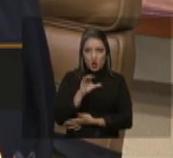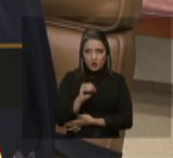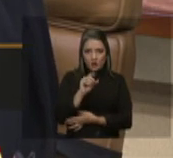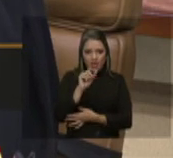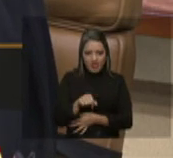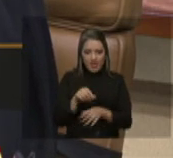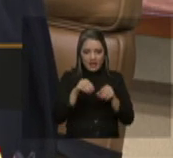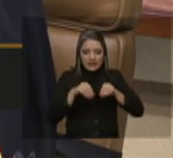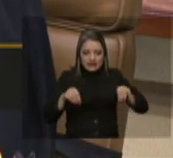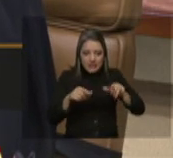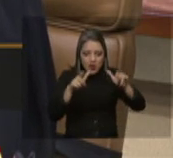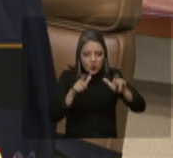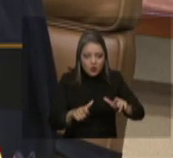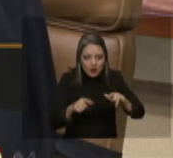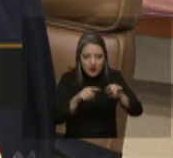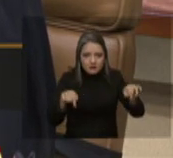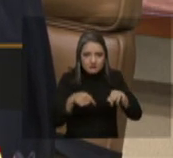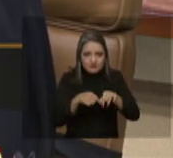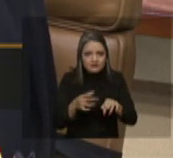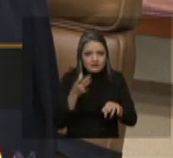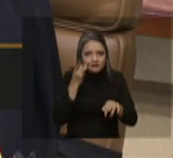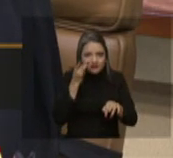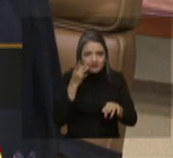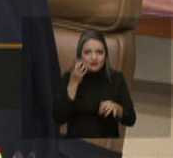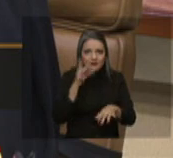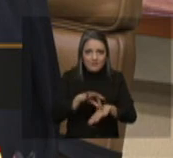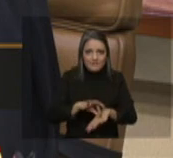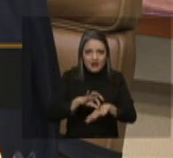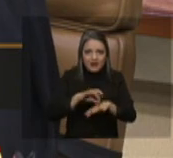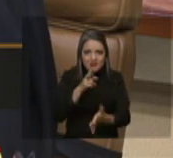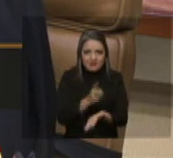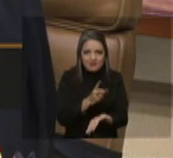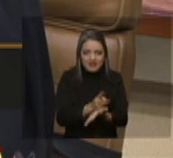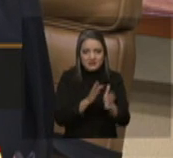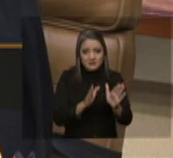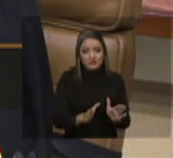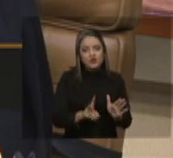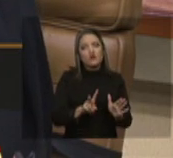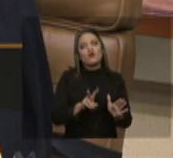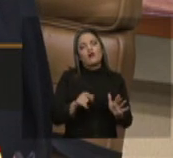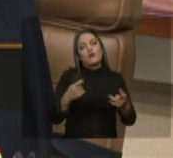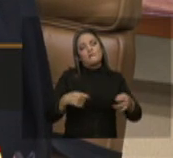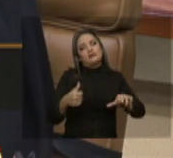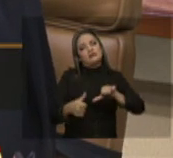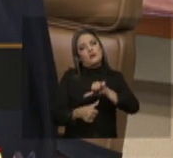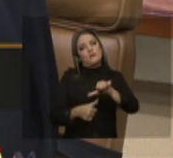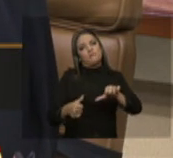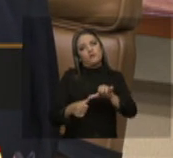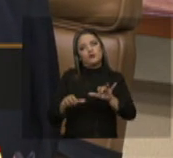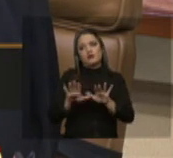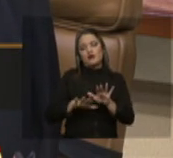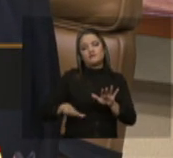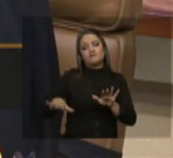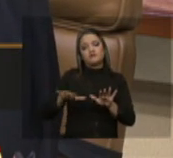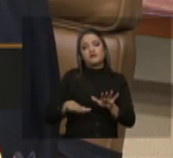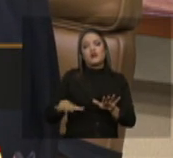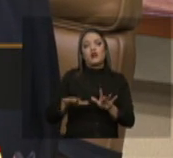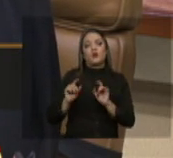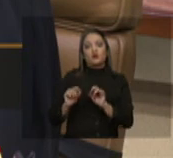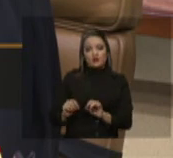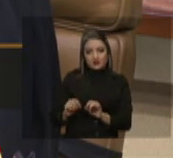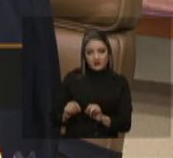terra e sobre elas sendo uma ideia de poder soberano segundo o direito a verdade muito brevemente ser substituído para a ideia de um